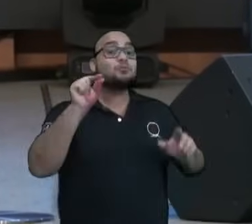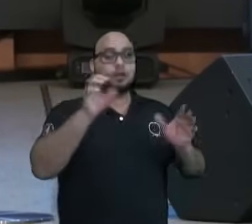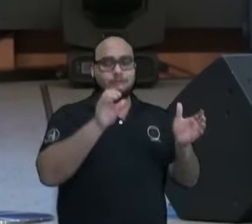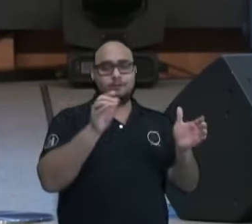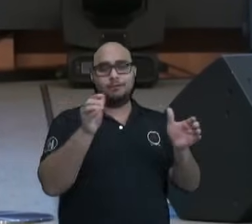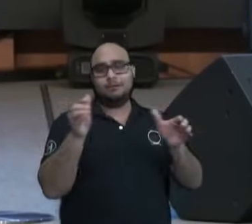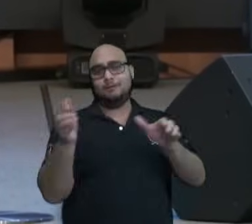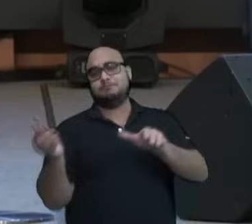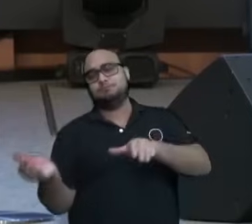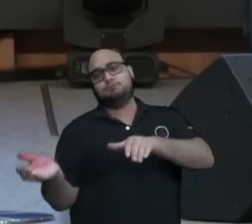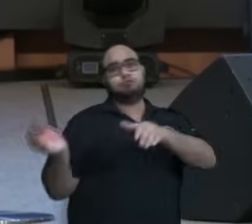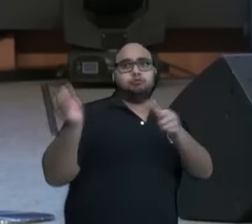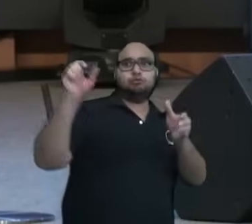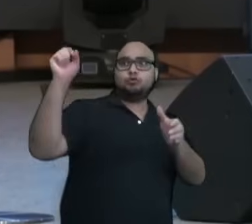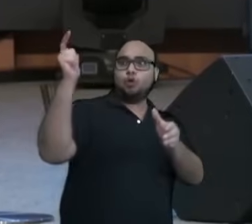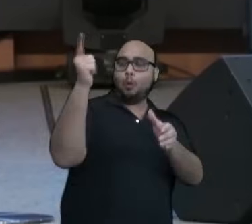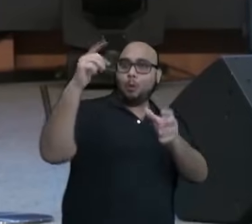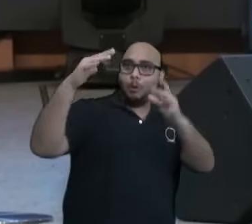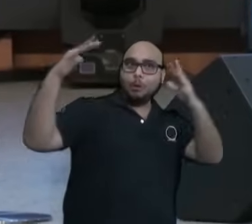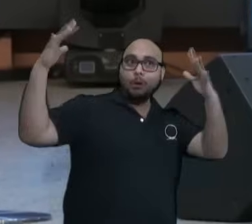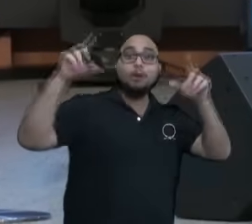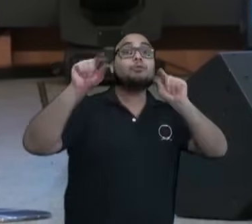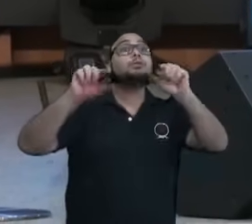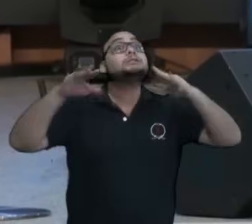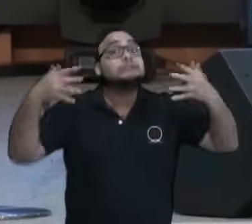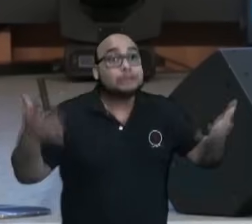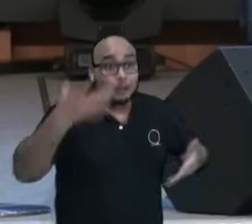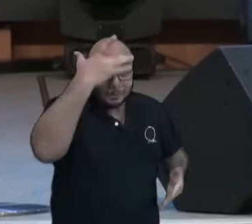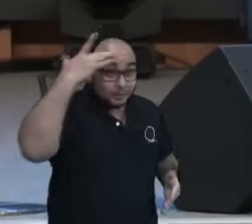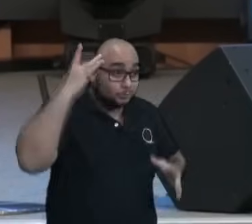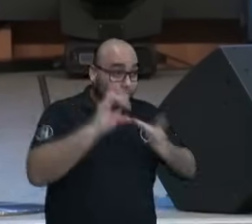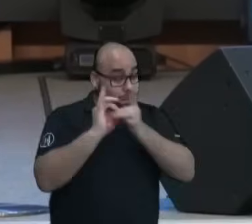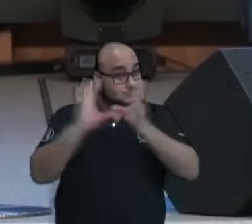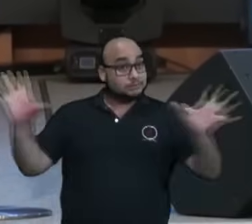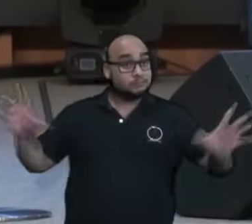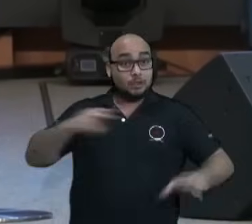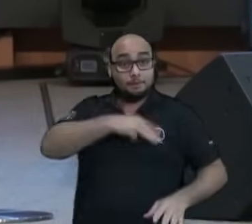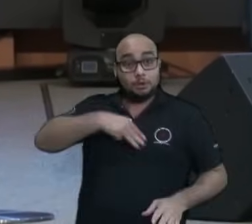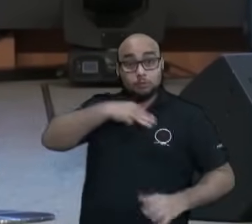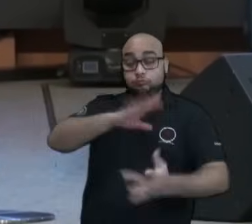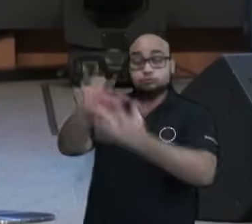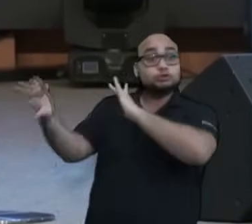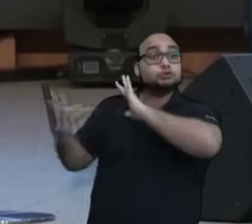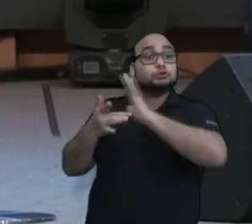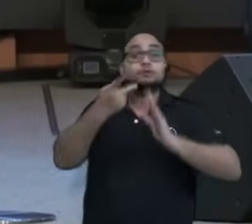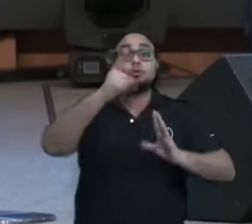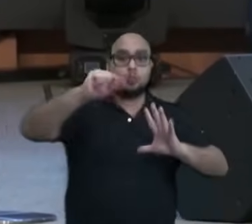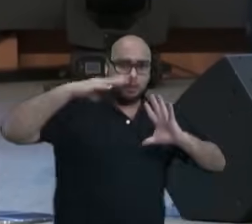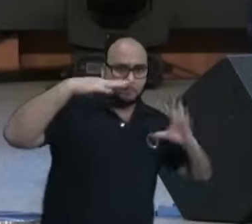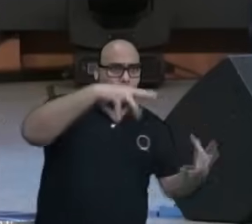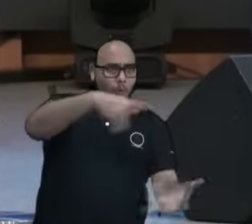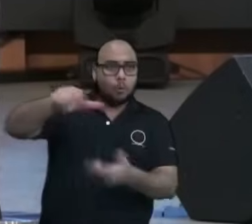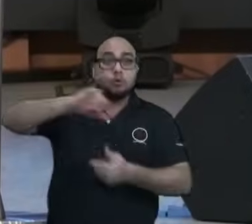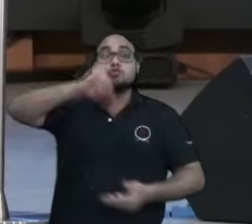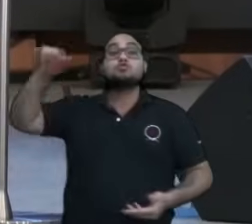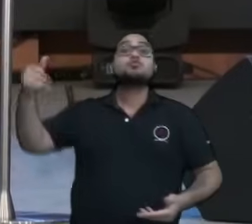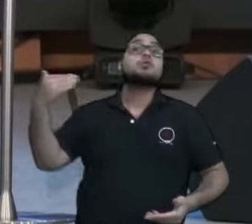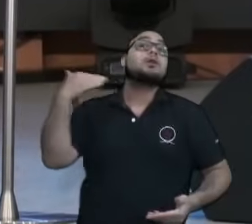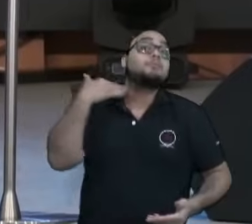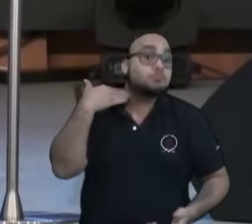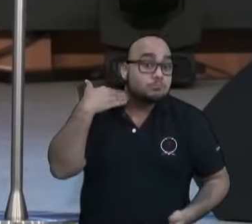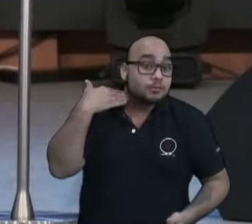liberou o ministério de de Jesus na terra agora Calma os fariseus os